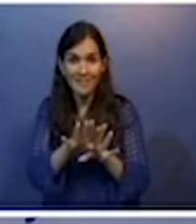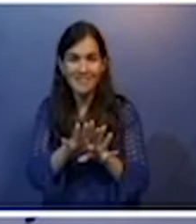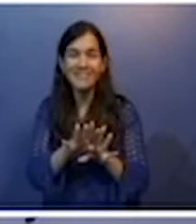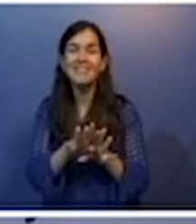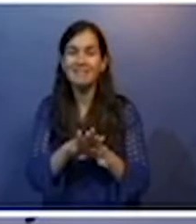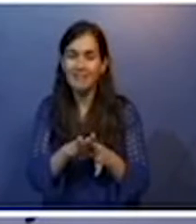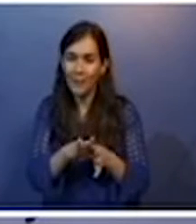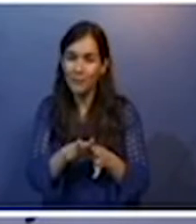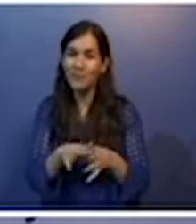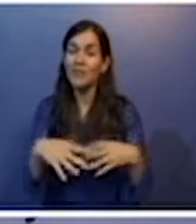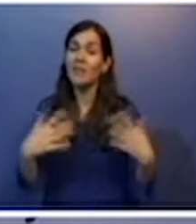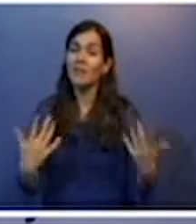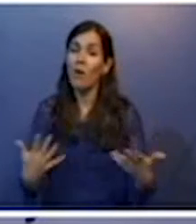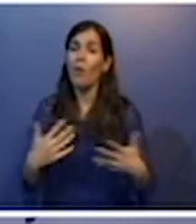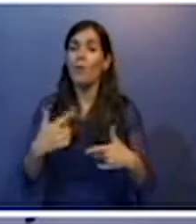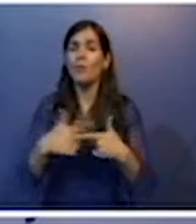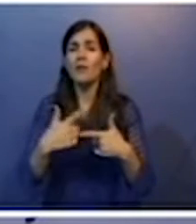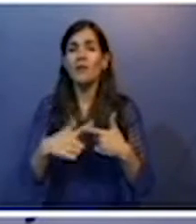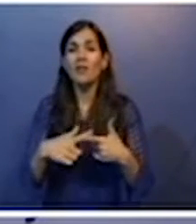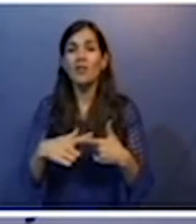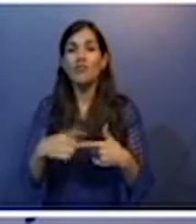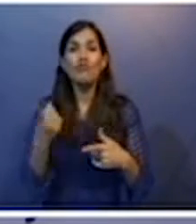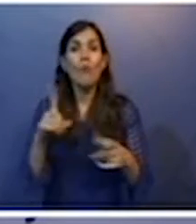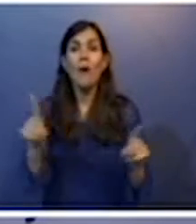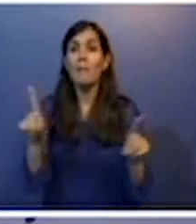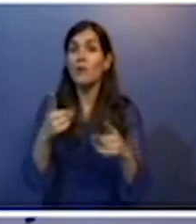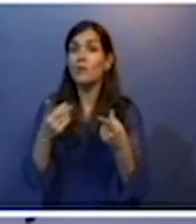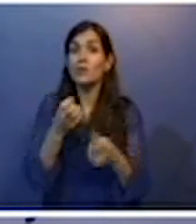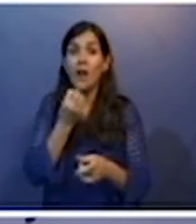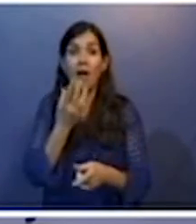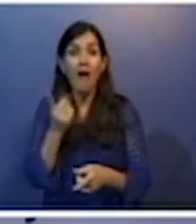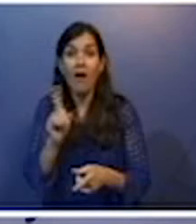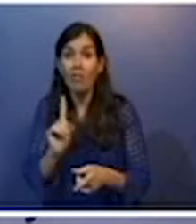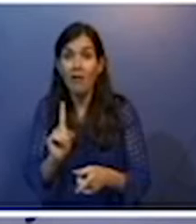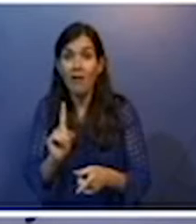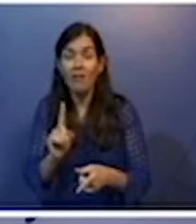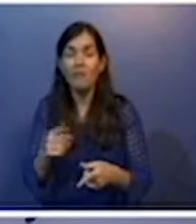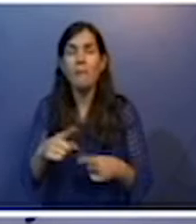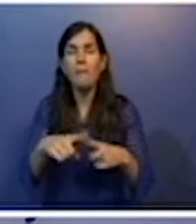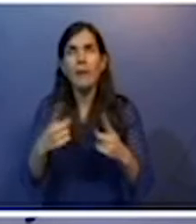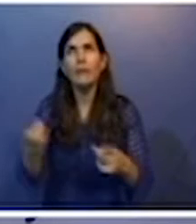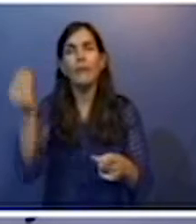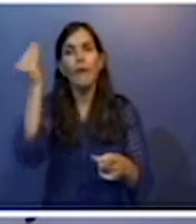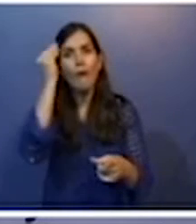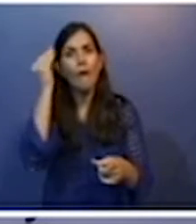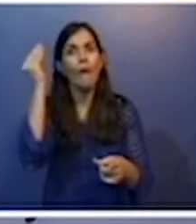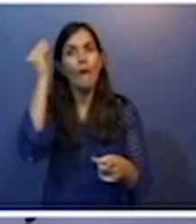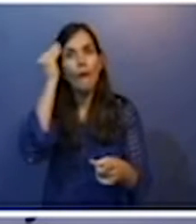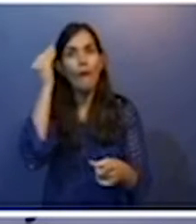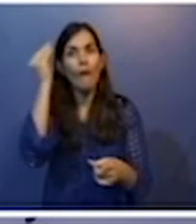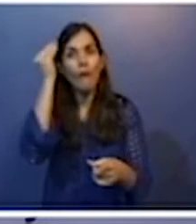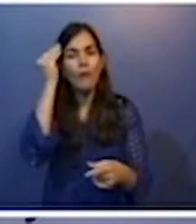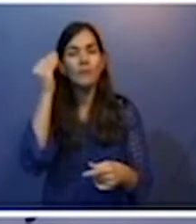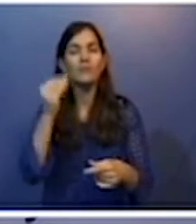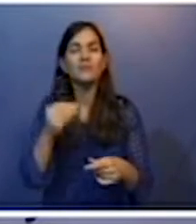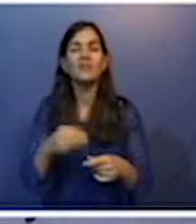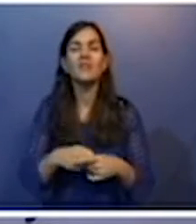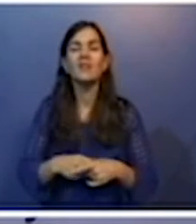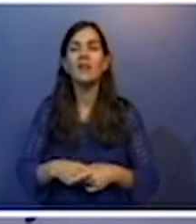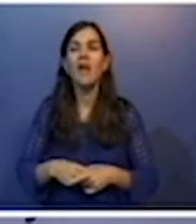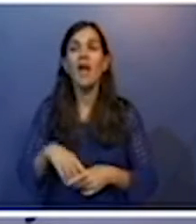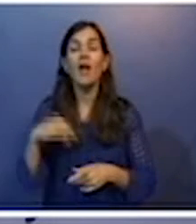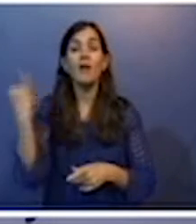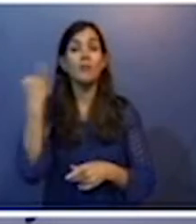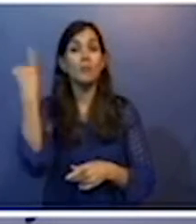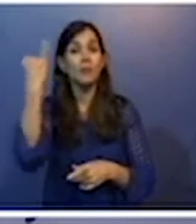E nem sempre é uma melodia agradável, não é mesmo? Na verdade, para se fixar na mente, o importante